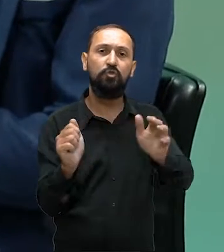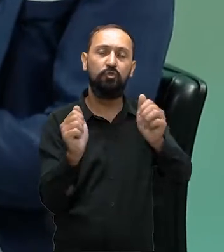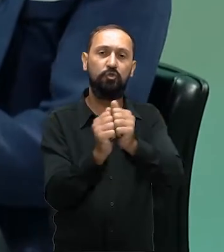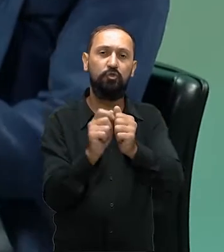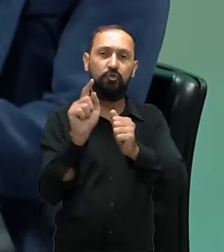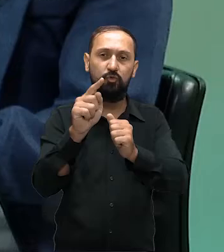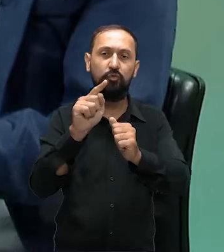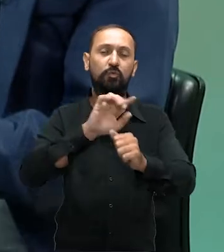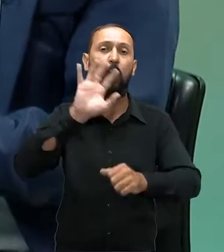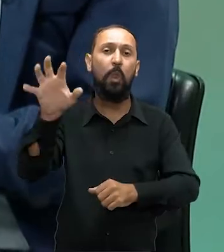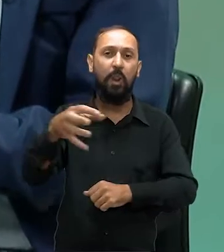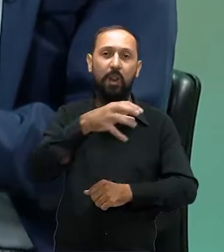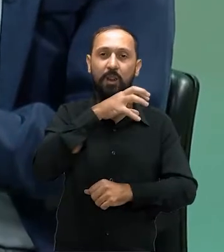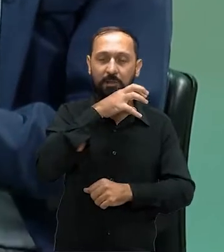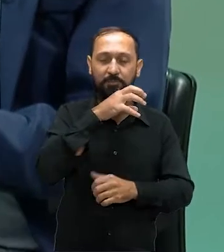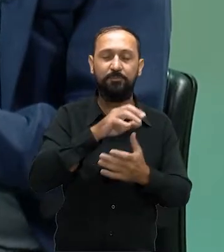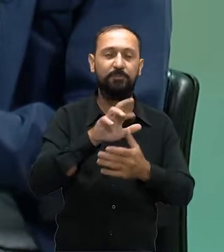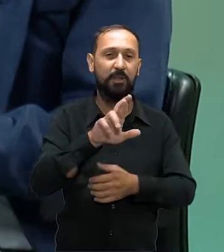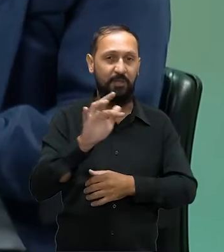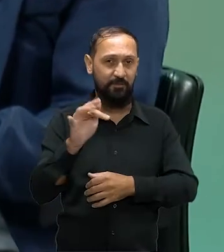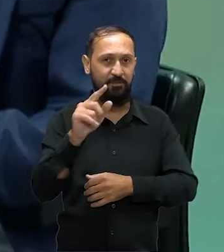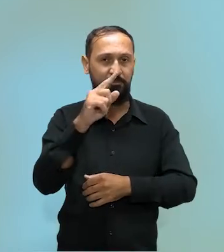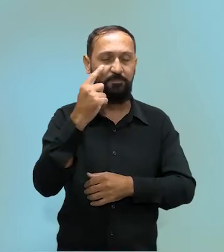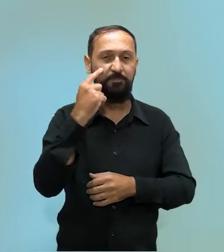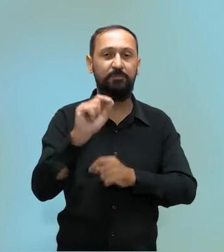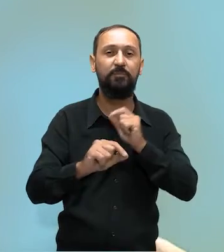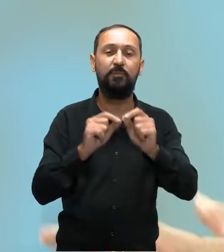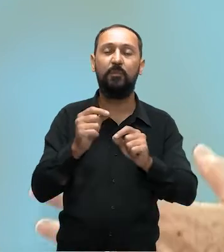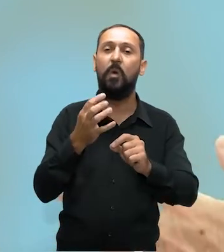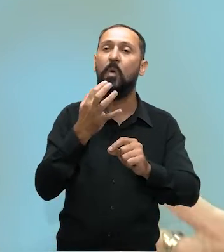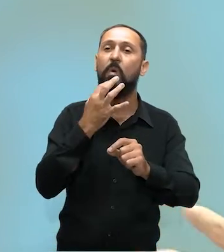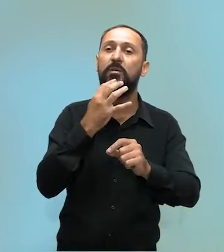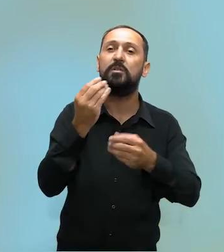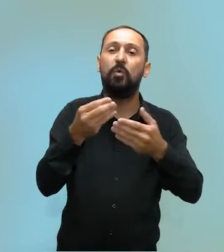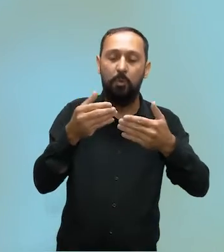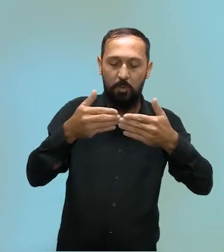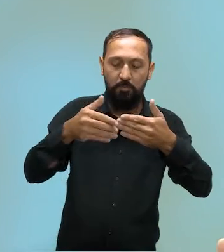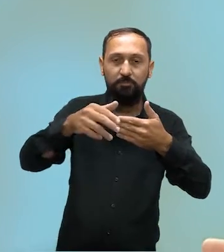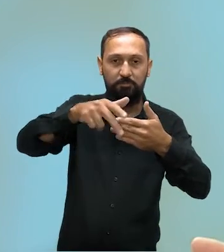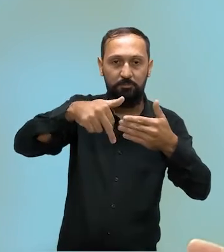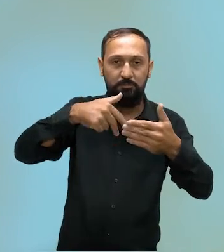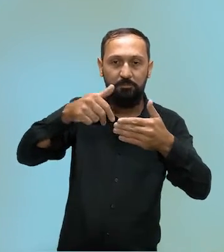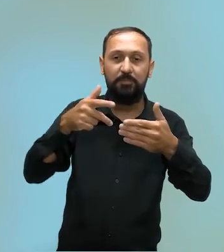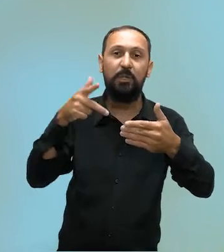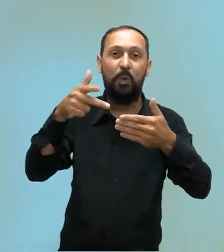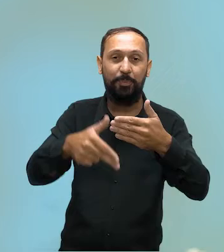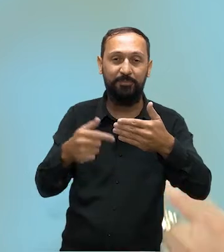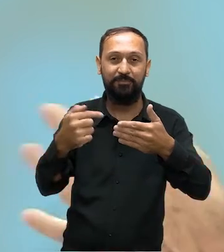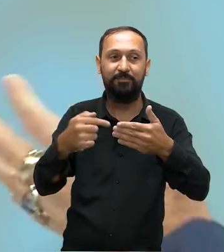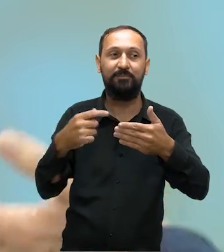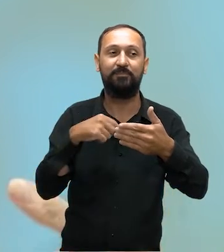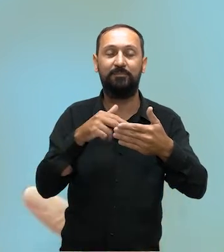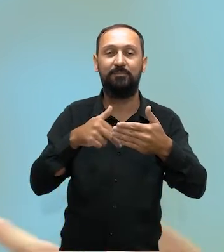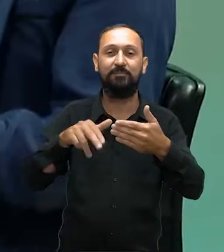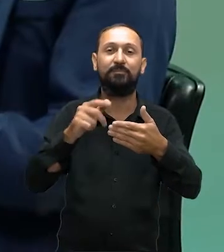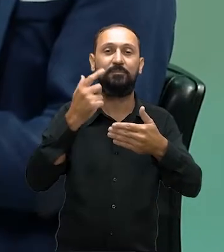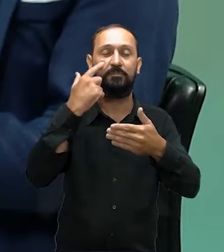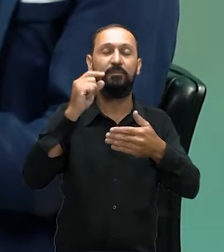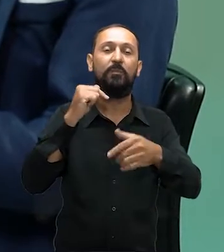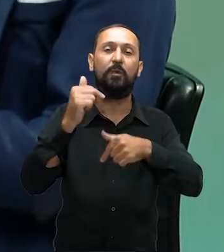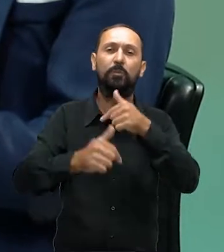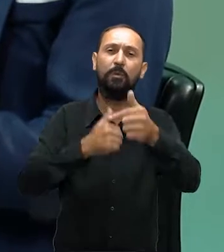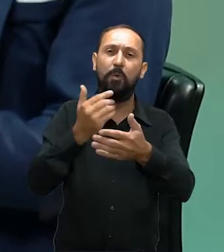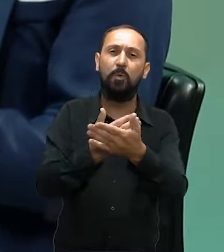programa junto com a Receita Federal, que é o projeto Conhecendo a Alfândega. Conhecendo a Alfândega, olha só, explica aí pra gente.